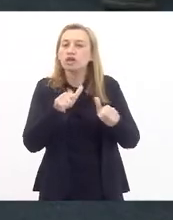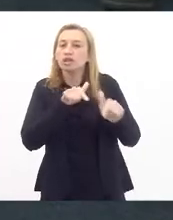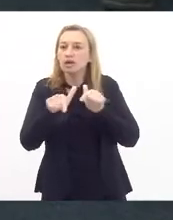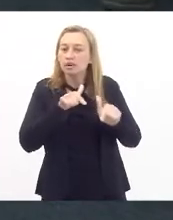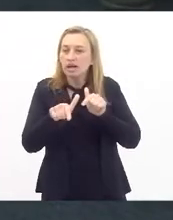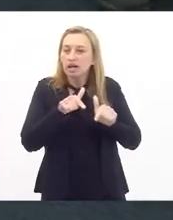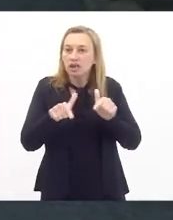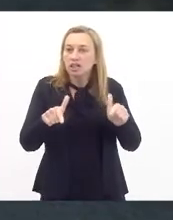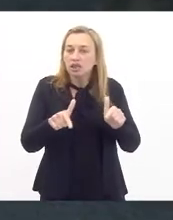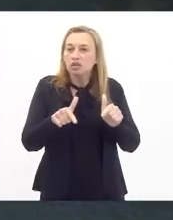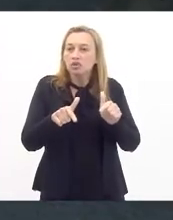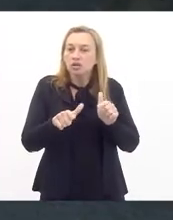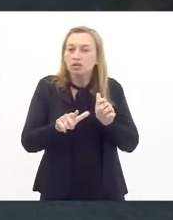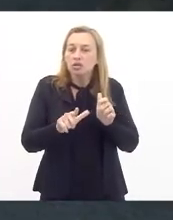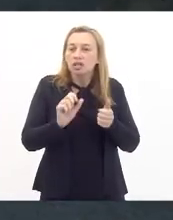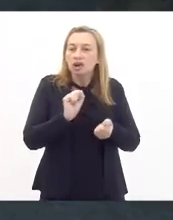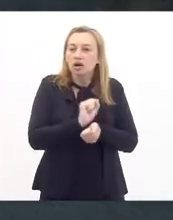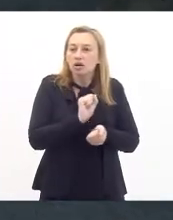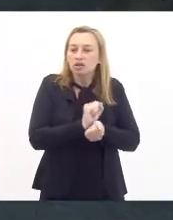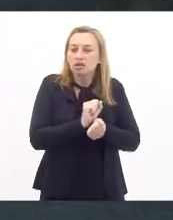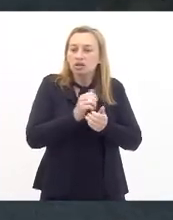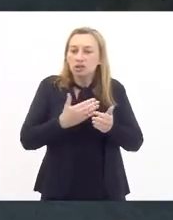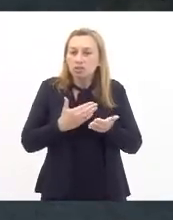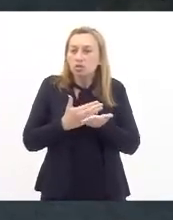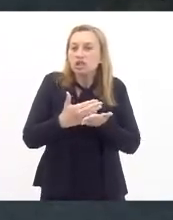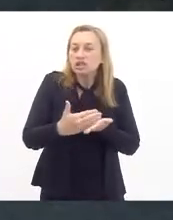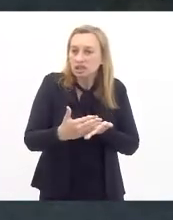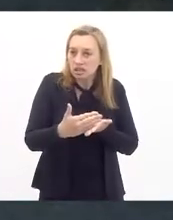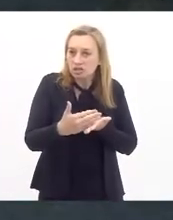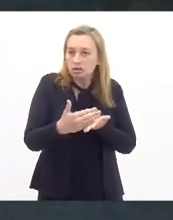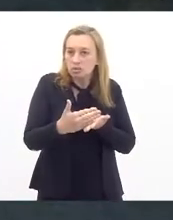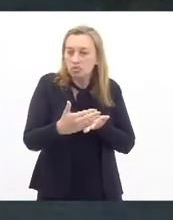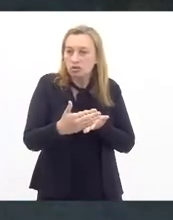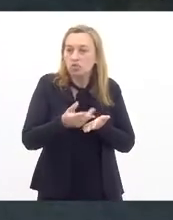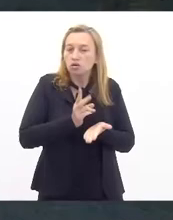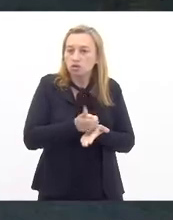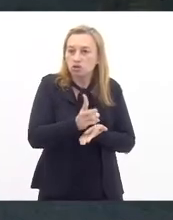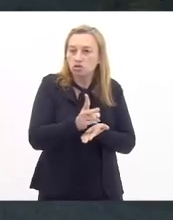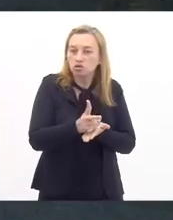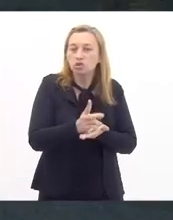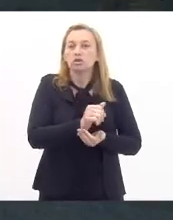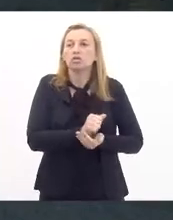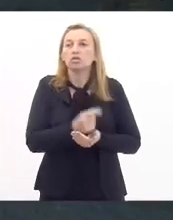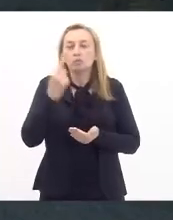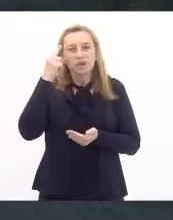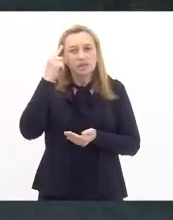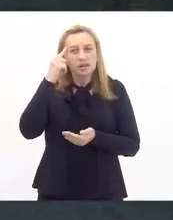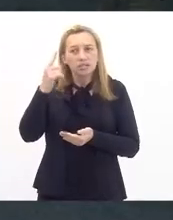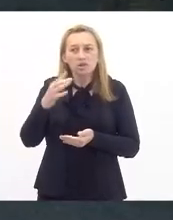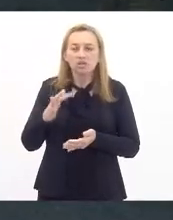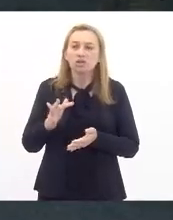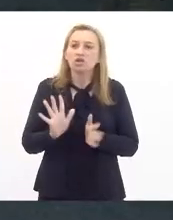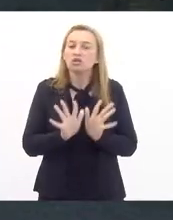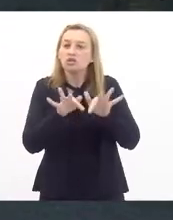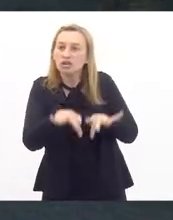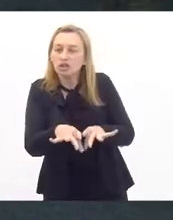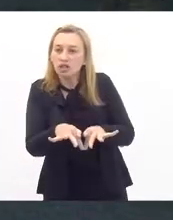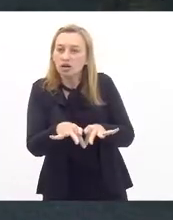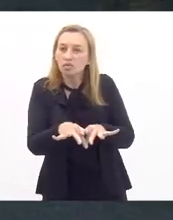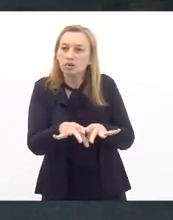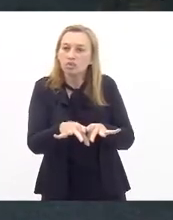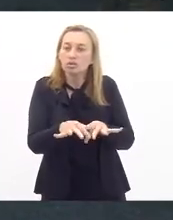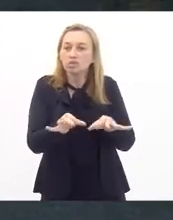trabalhar com o adiamento do início da implementação mantendo uma perspectiva do término da